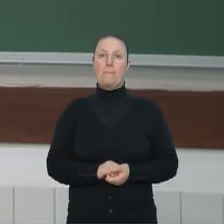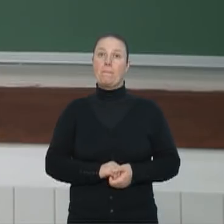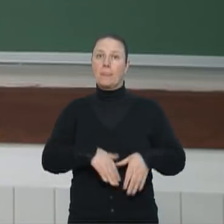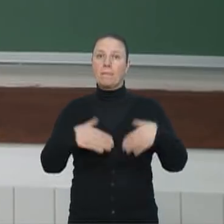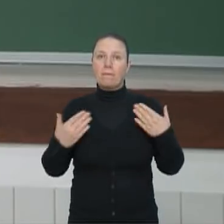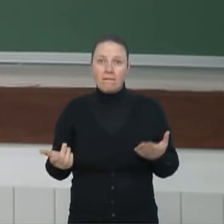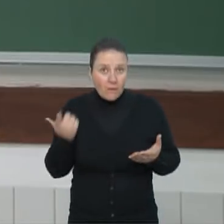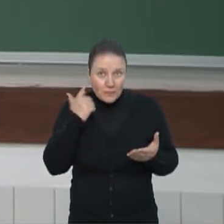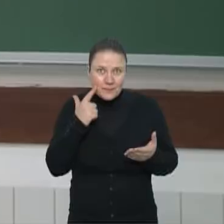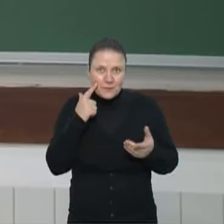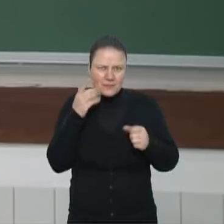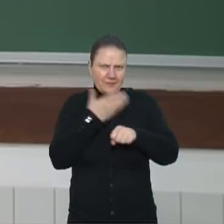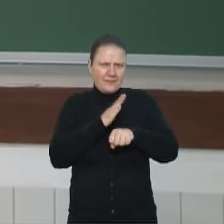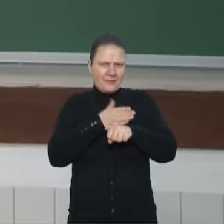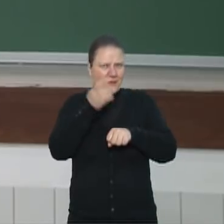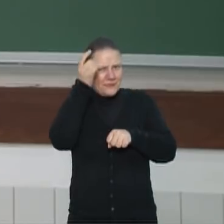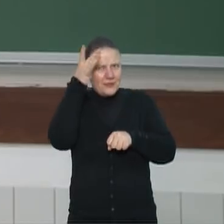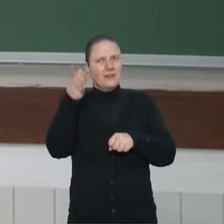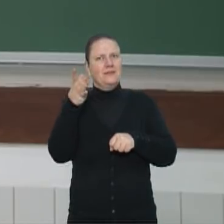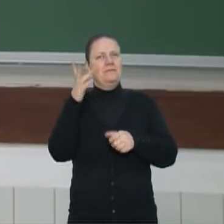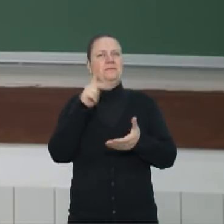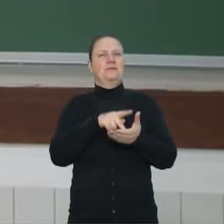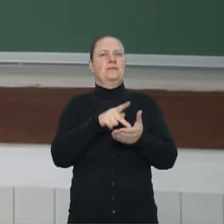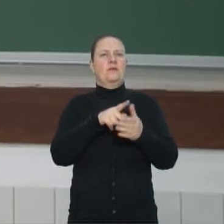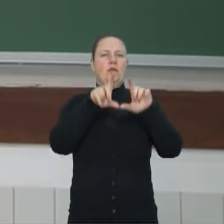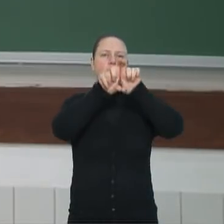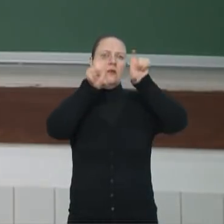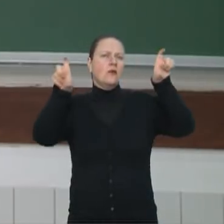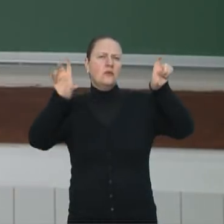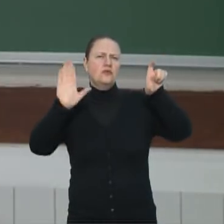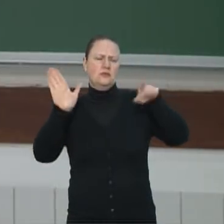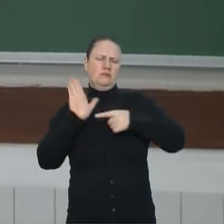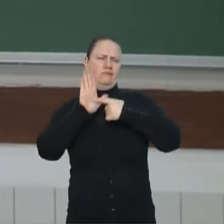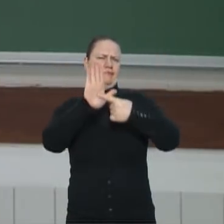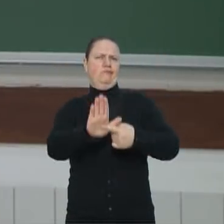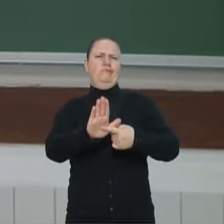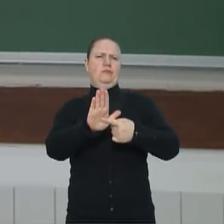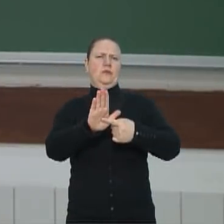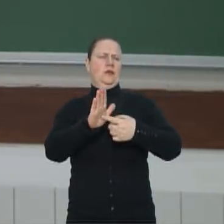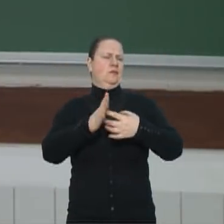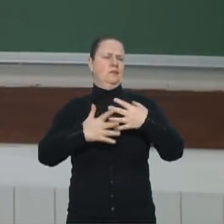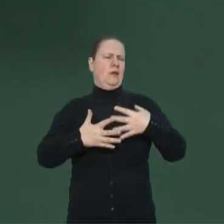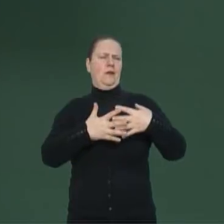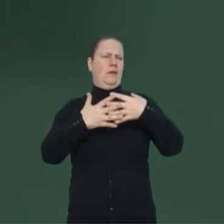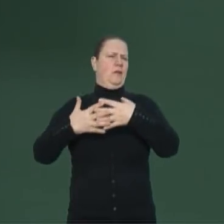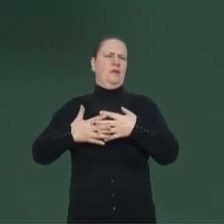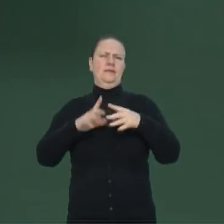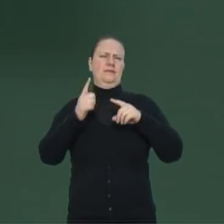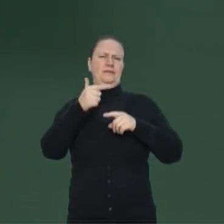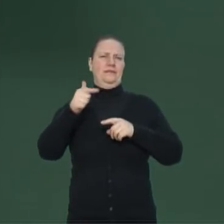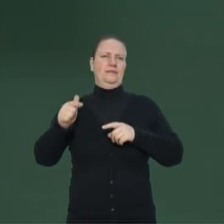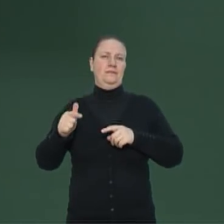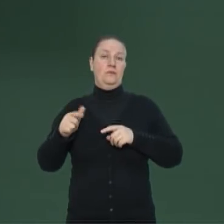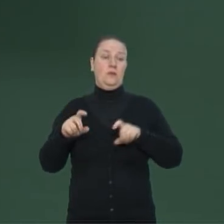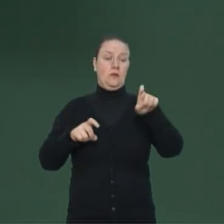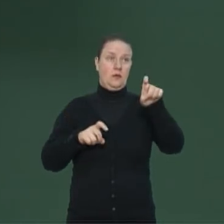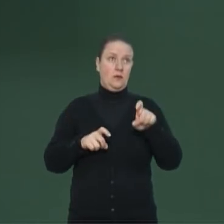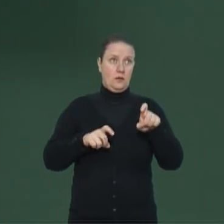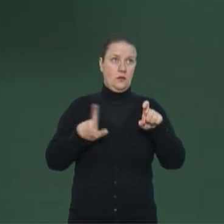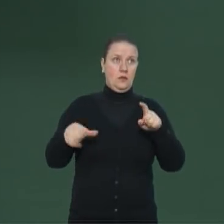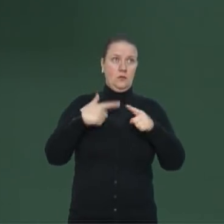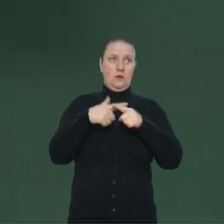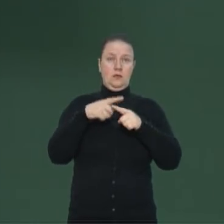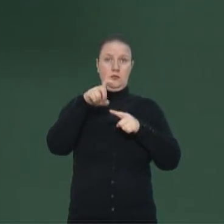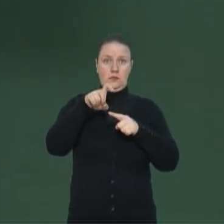Então, conseguiram? Foi fácil? Bom, a equação já está dada, então não fica tão complicado, né? Vamos lá, olha só. X que multiplica x mais